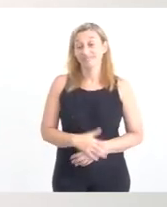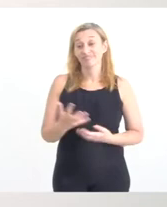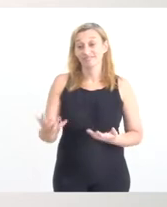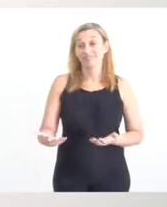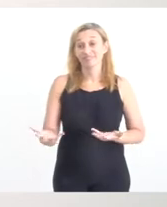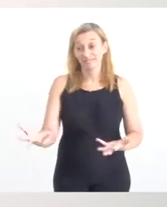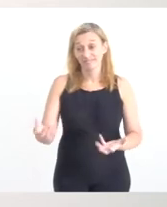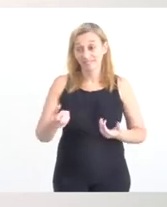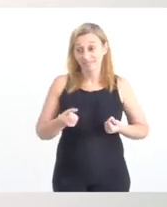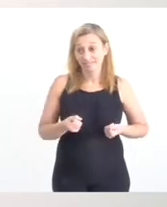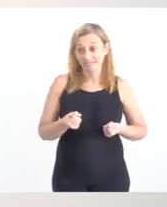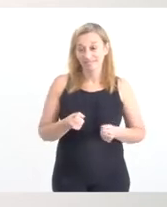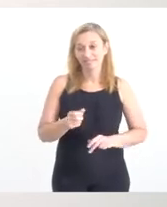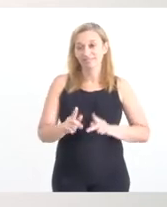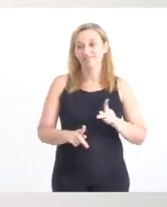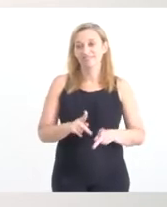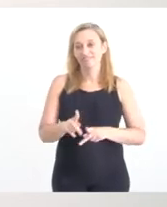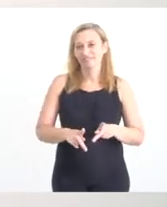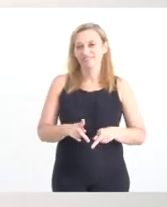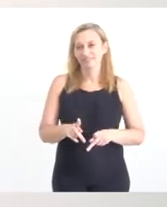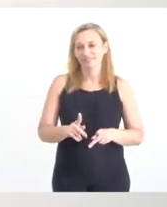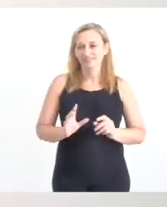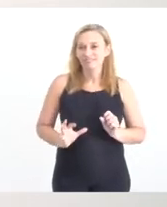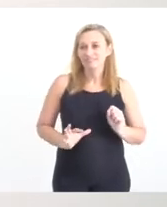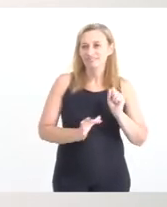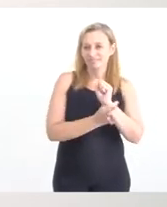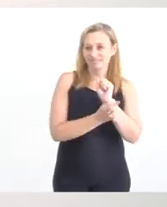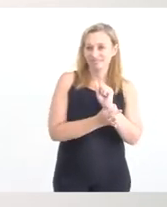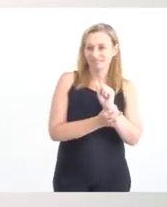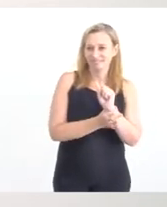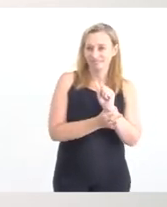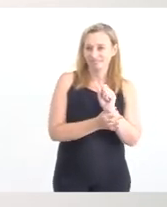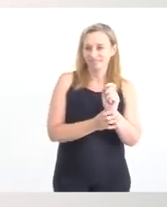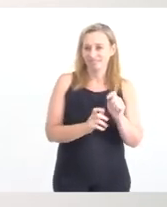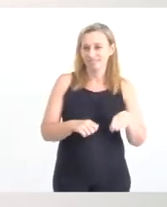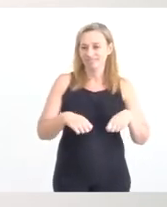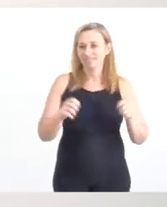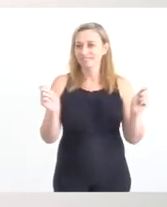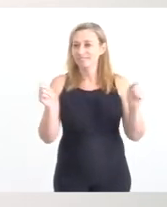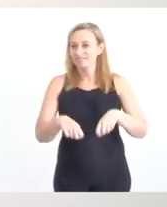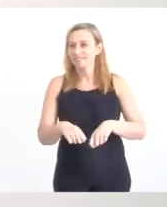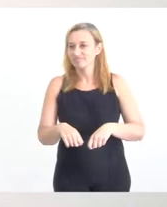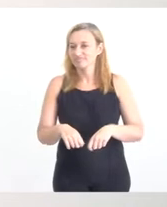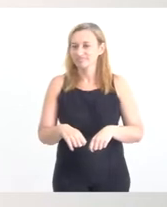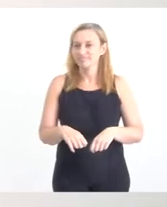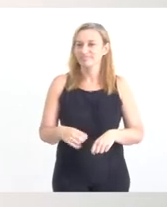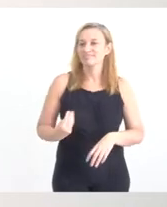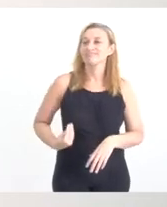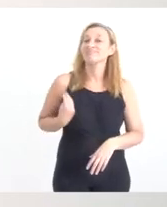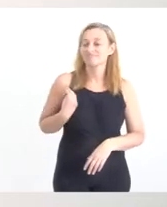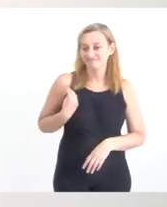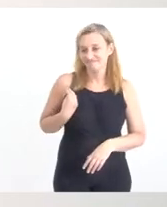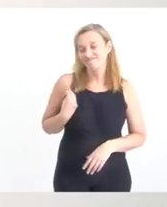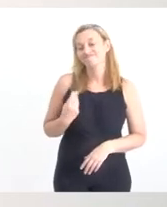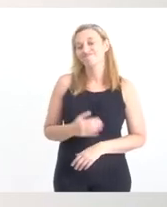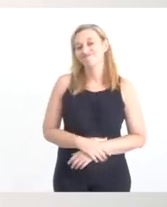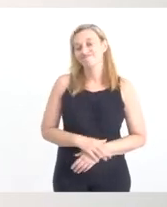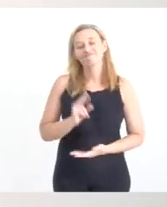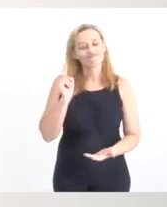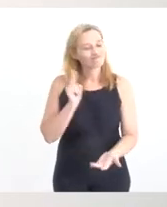acolhendo o seu povo assegurando a possibilidade de existência